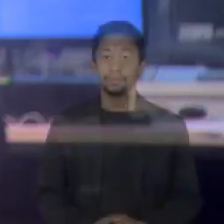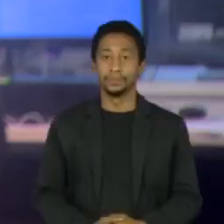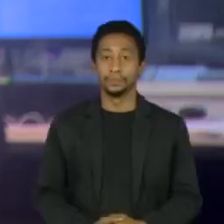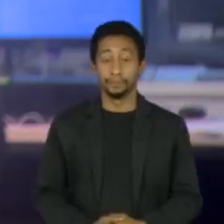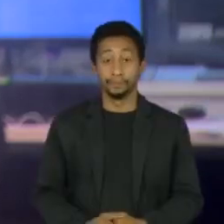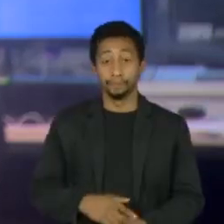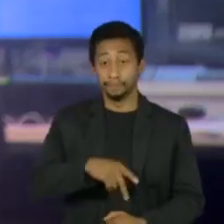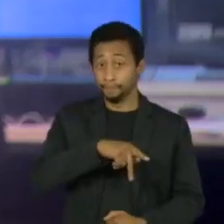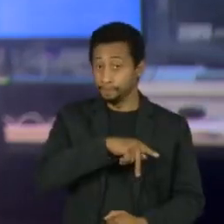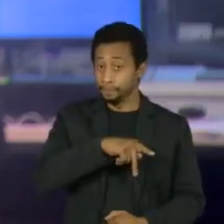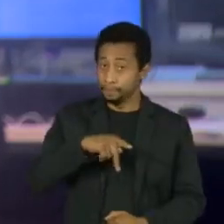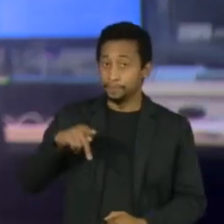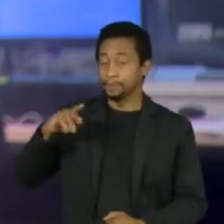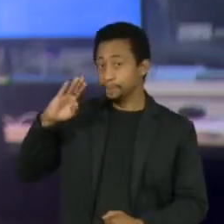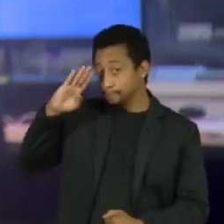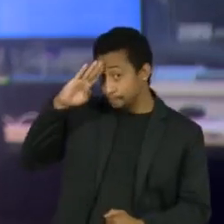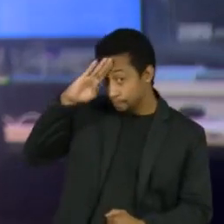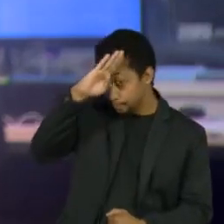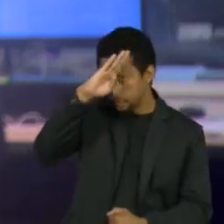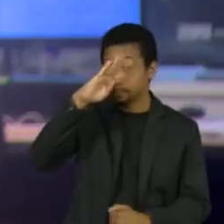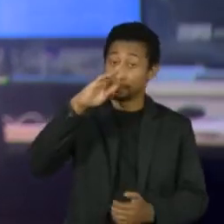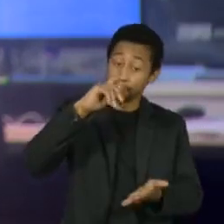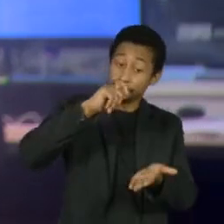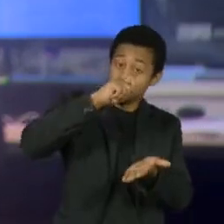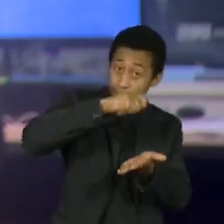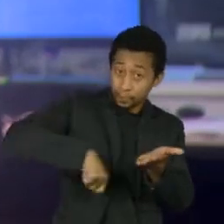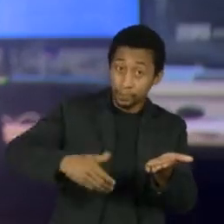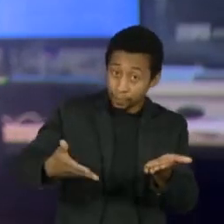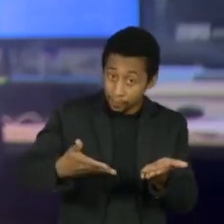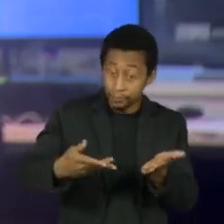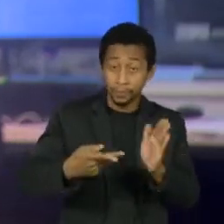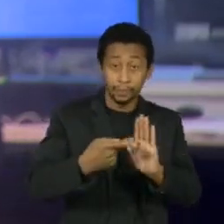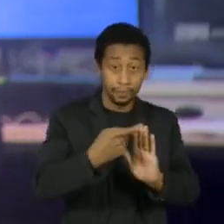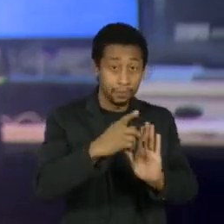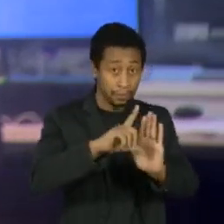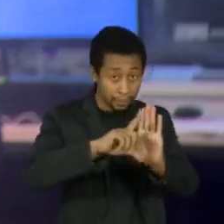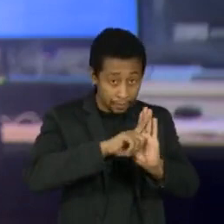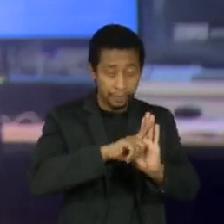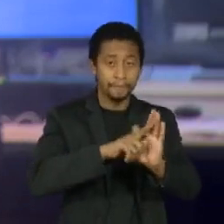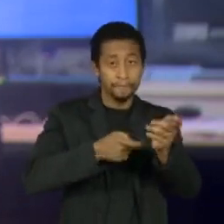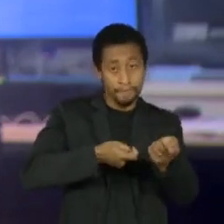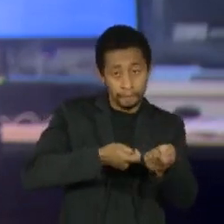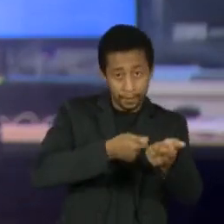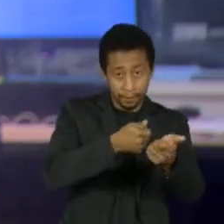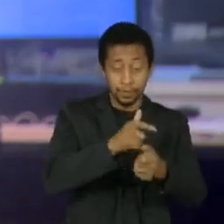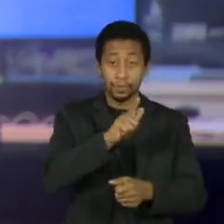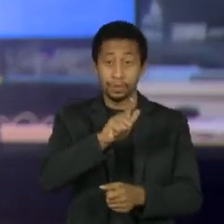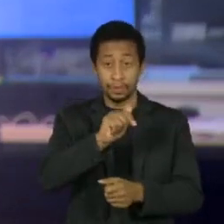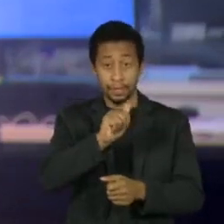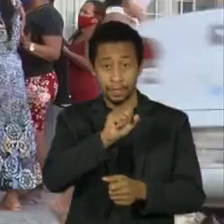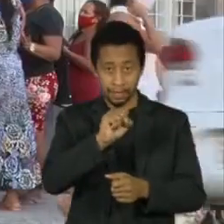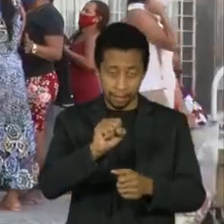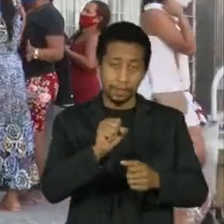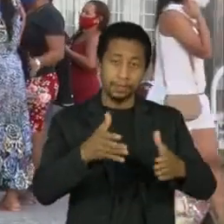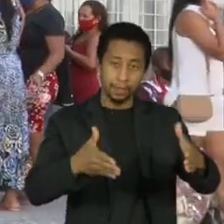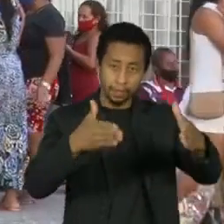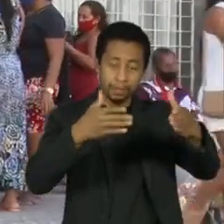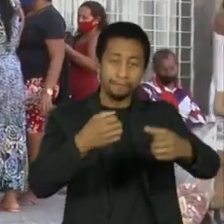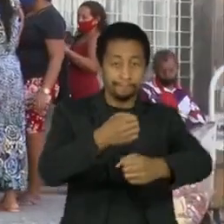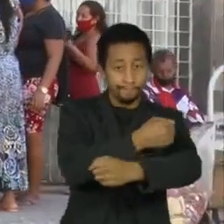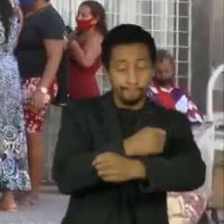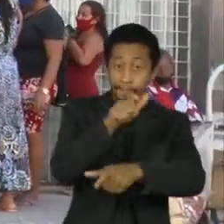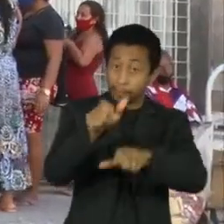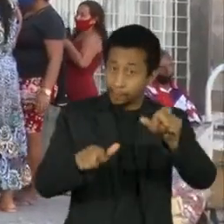e o presidente Jair bolsonaro sancionou hoje o projeto de lei do Vale gás para famílias de baixa renda